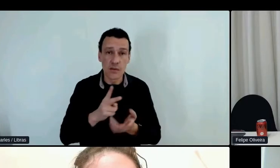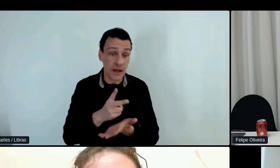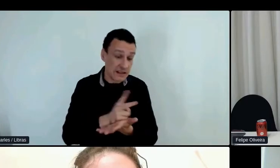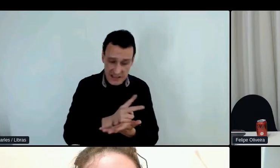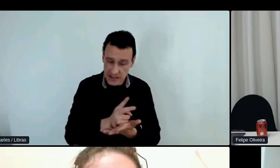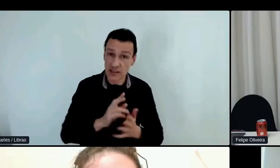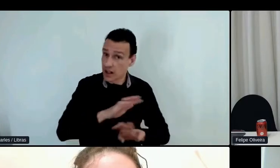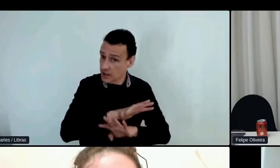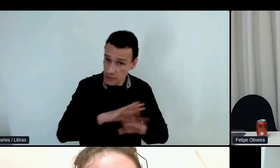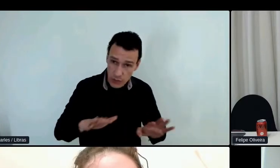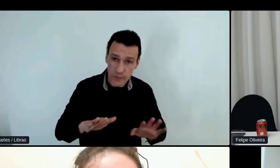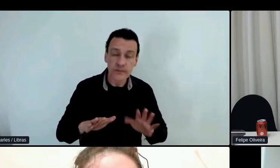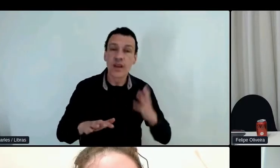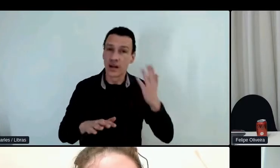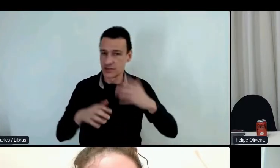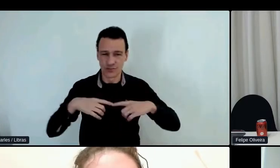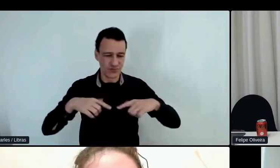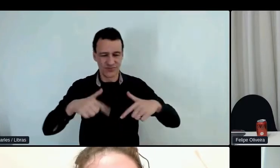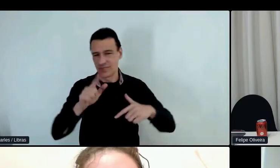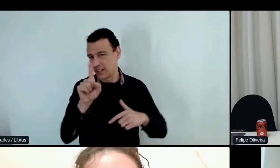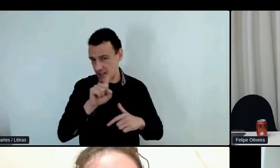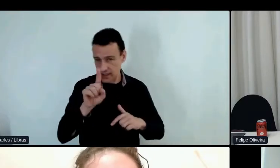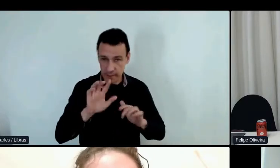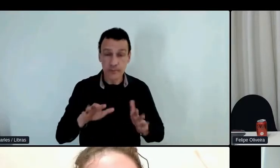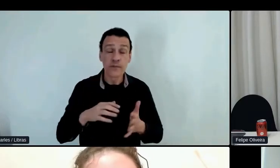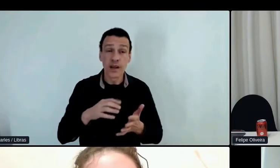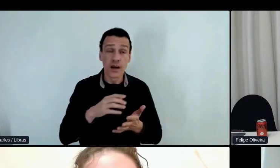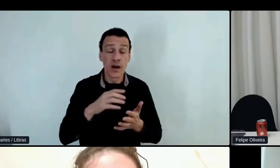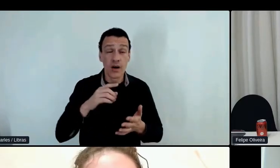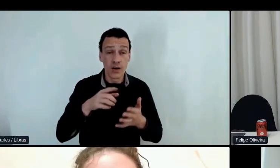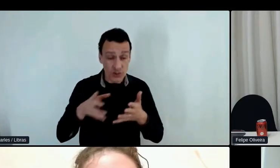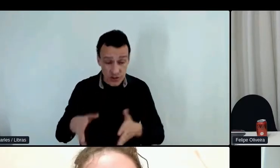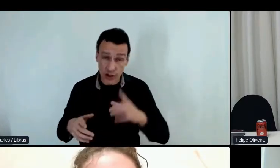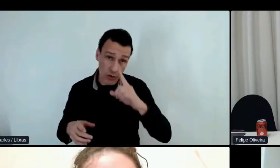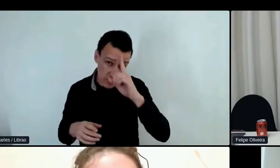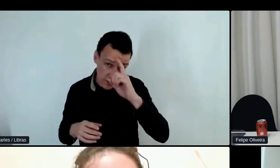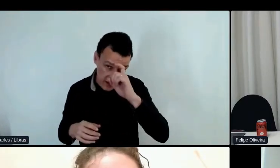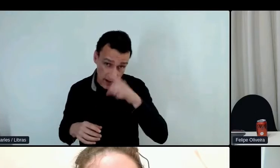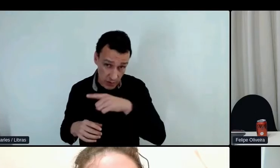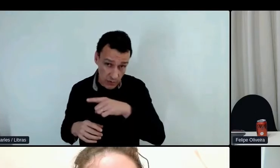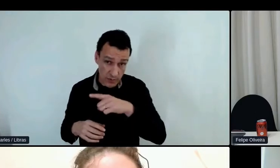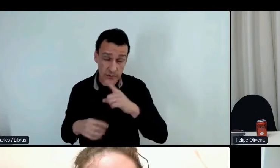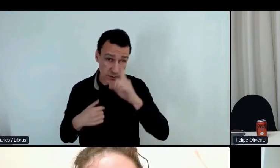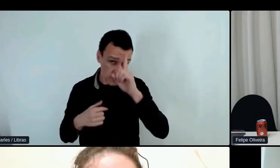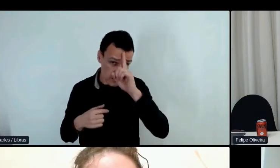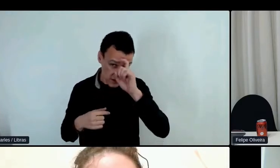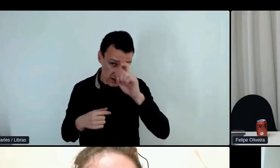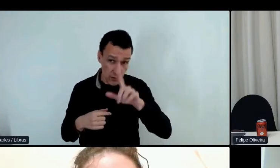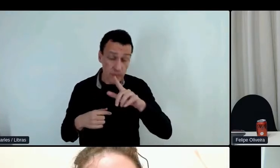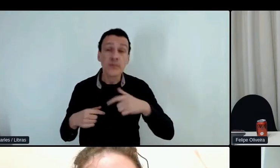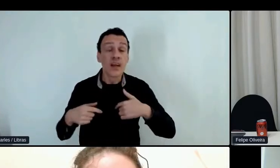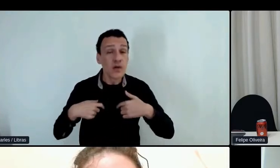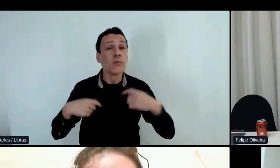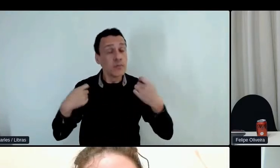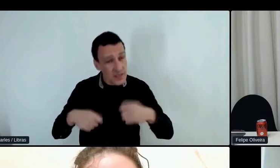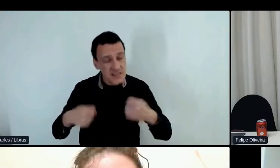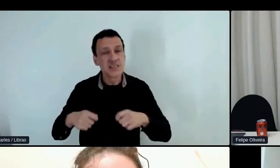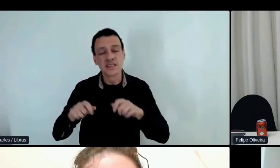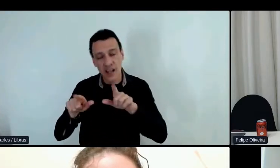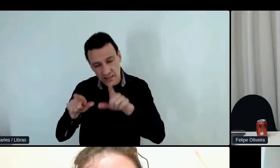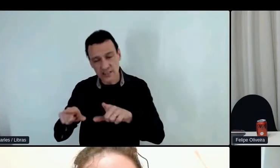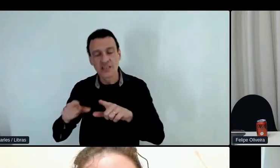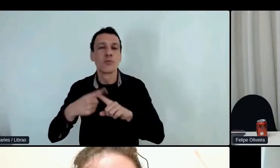porque eu sempre me conheci como uma mulher com epilepsia. E eu sempre tive crises, o que acontecia? Eu chegava